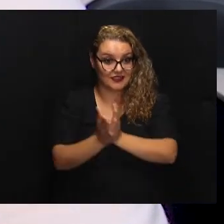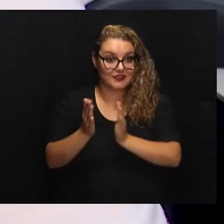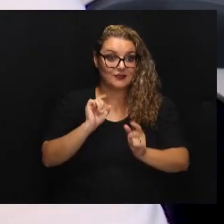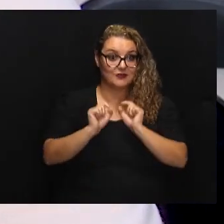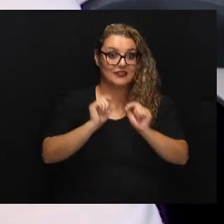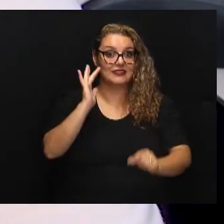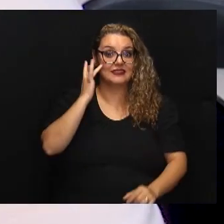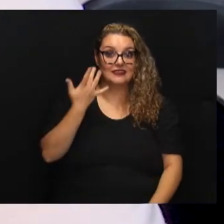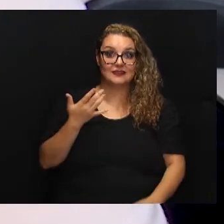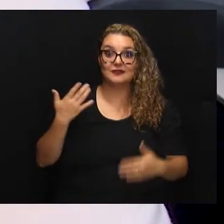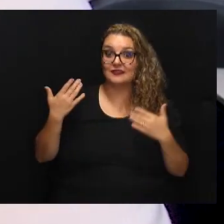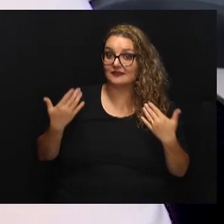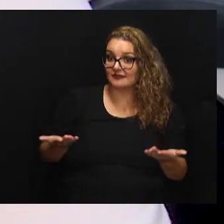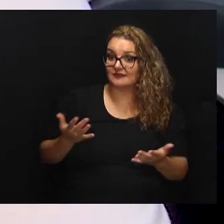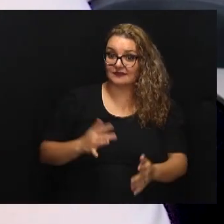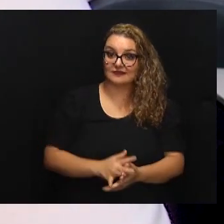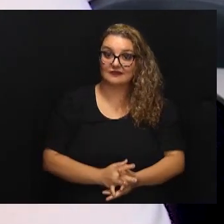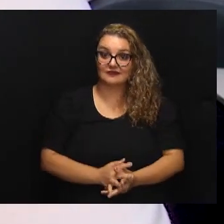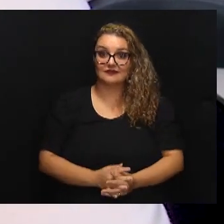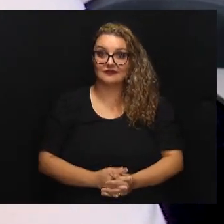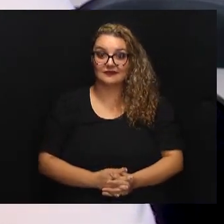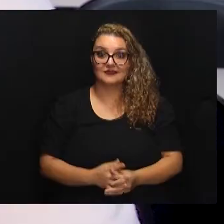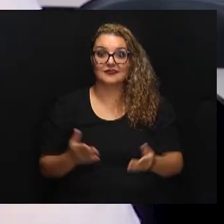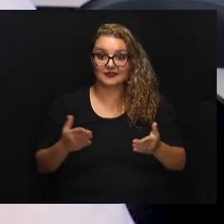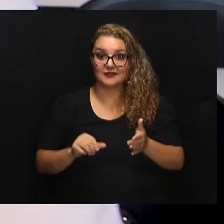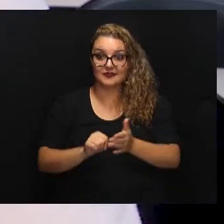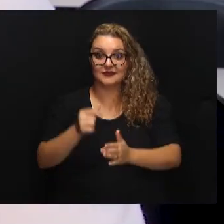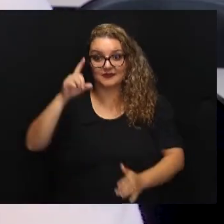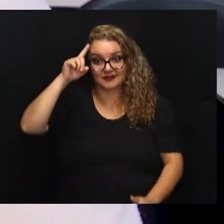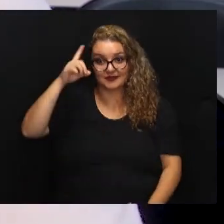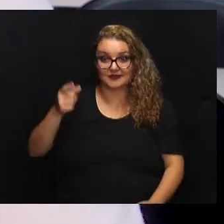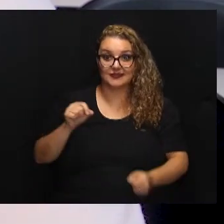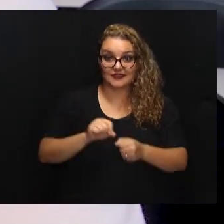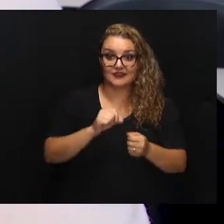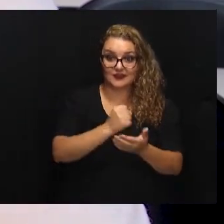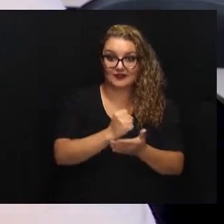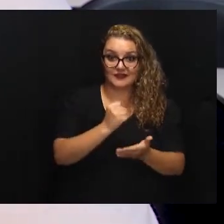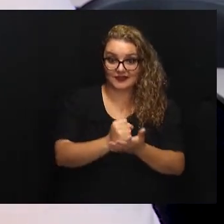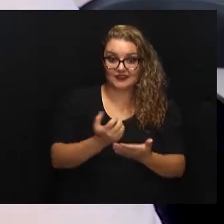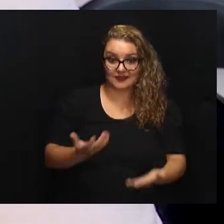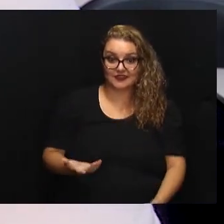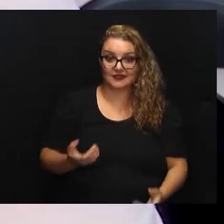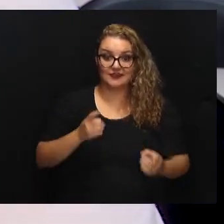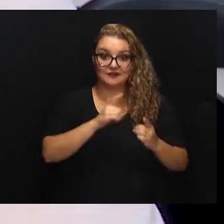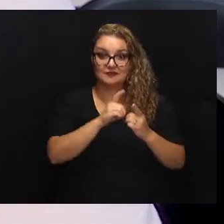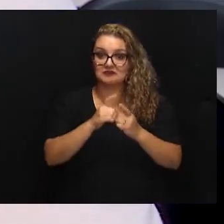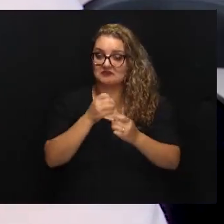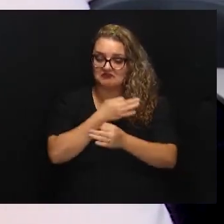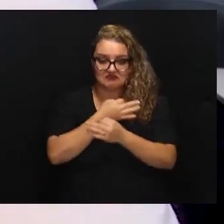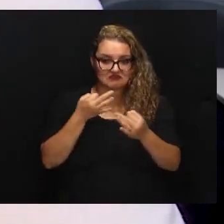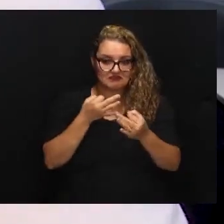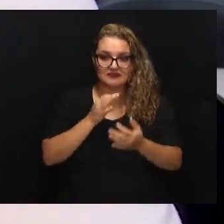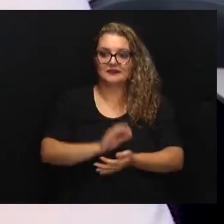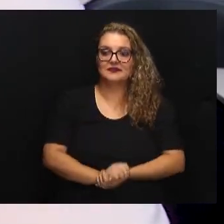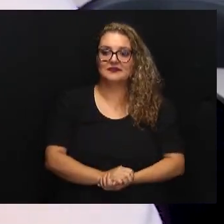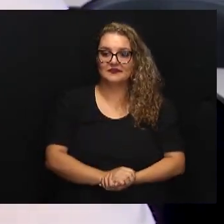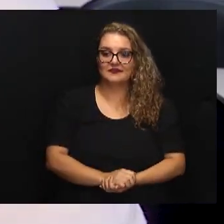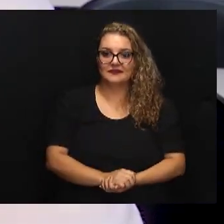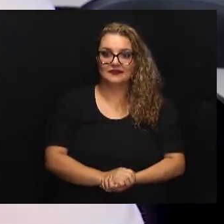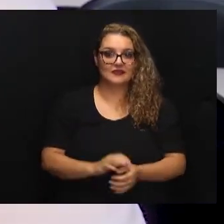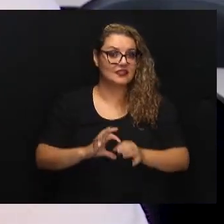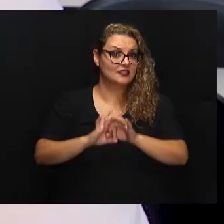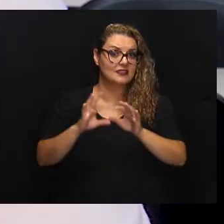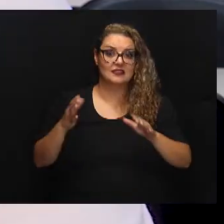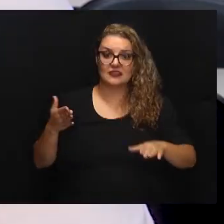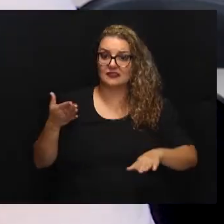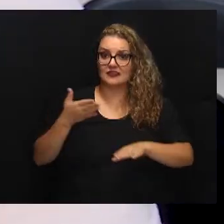dia aqui na biblioteca. O que você está achando? Então, hoje é meu primeiro dia. Eu fiz a carteirinha, eles me atenderam ali